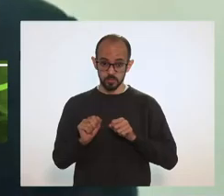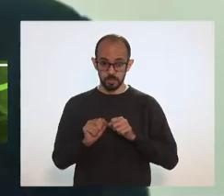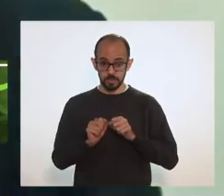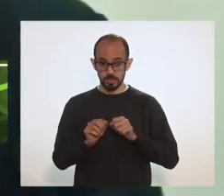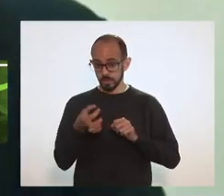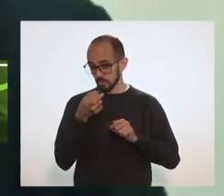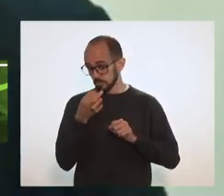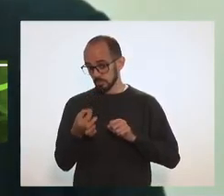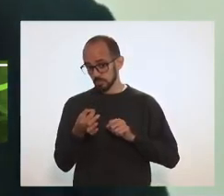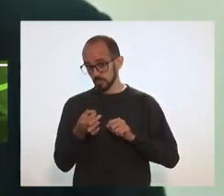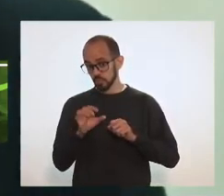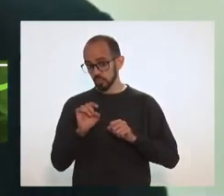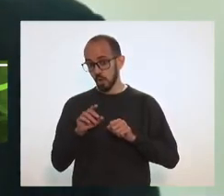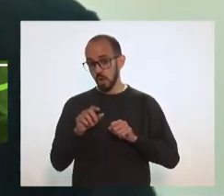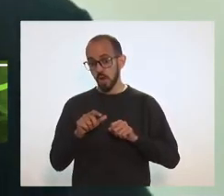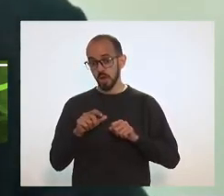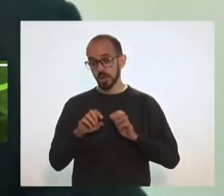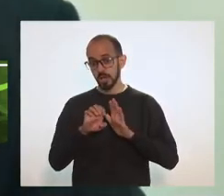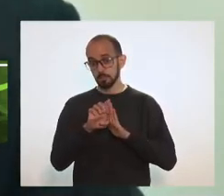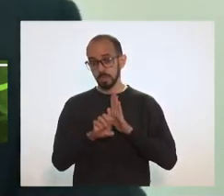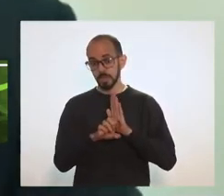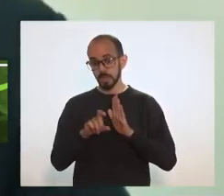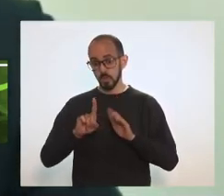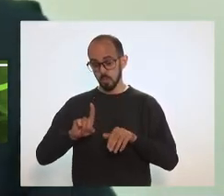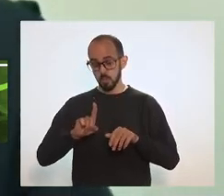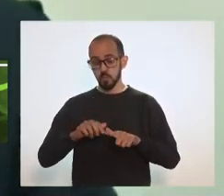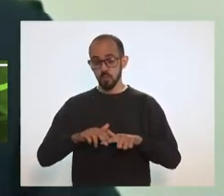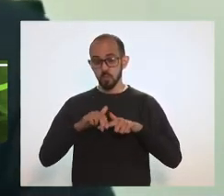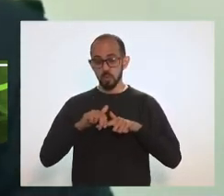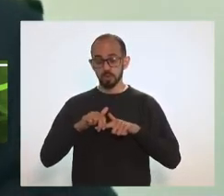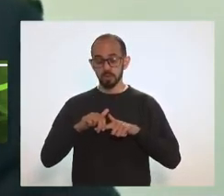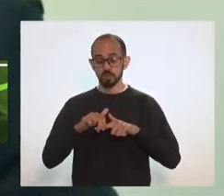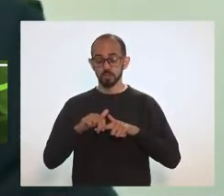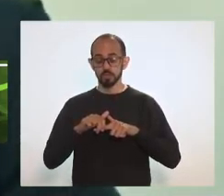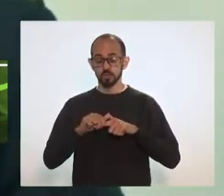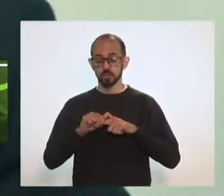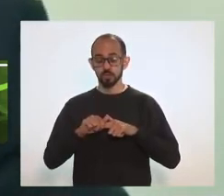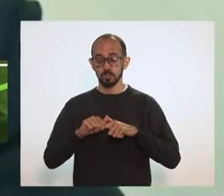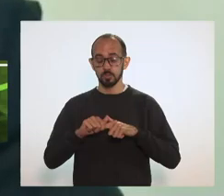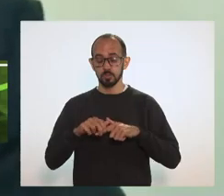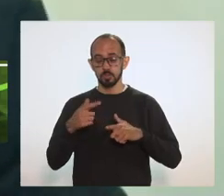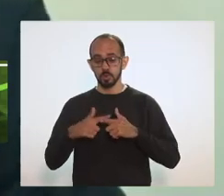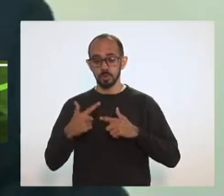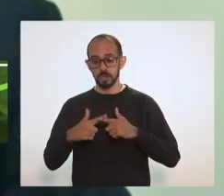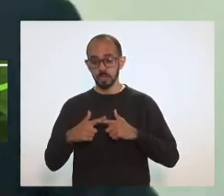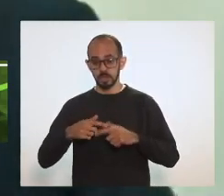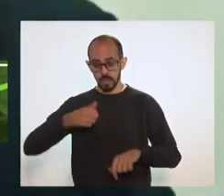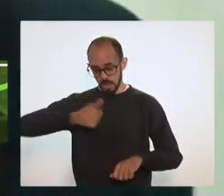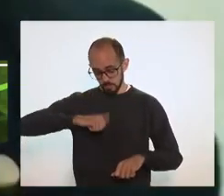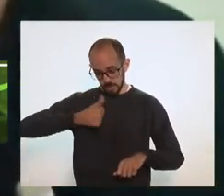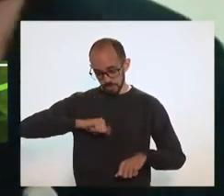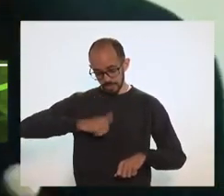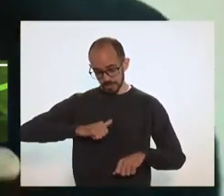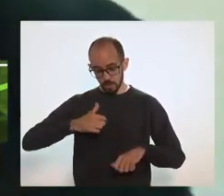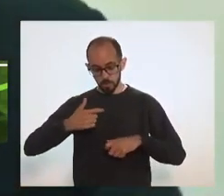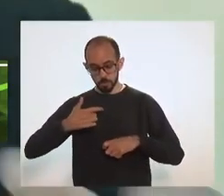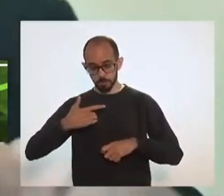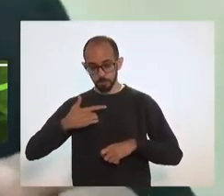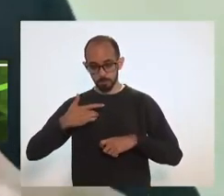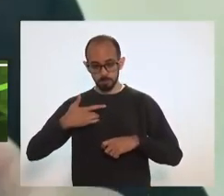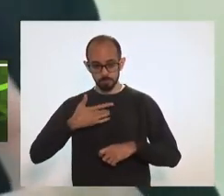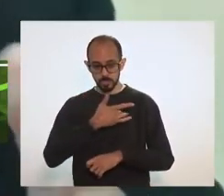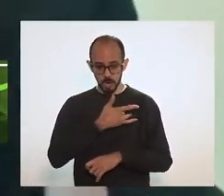os colegas, tivéssemos já um norte. Nesse caso específico, não, eu